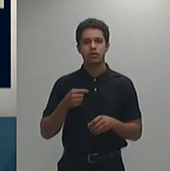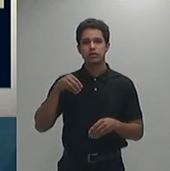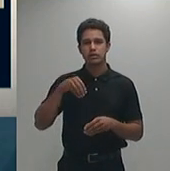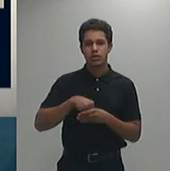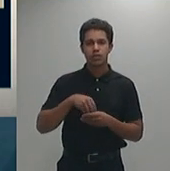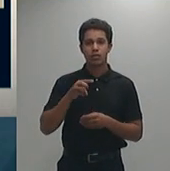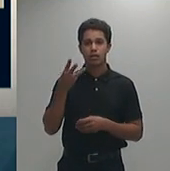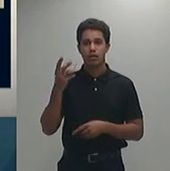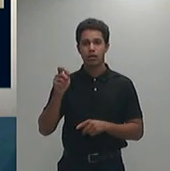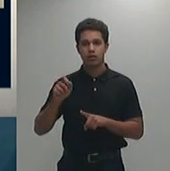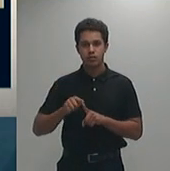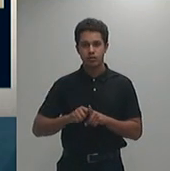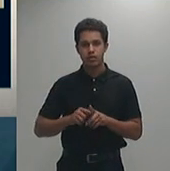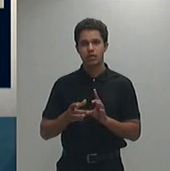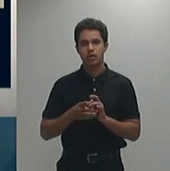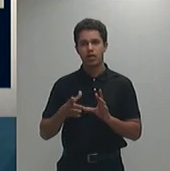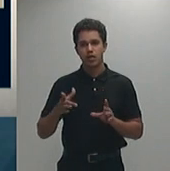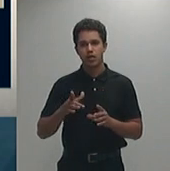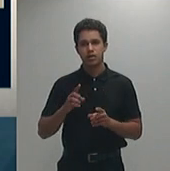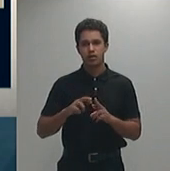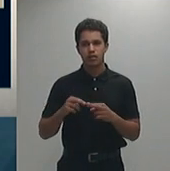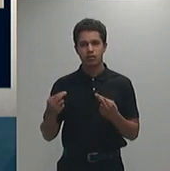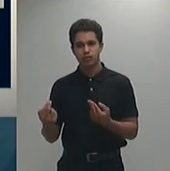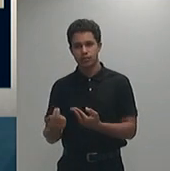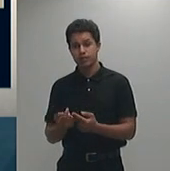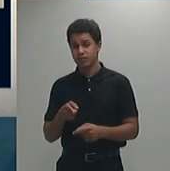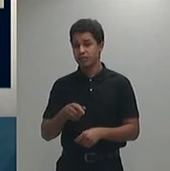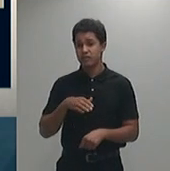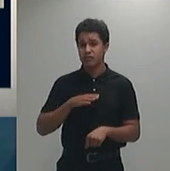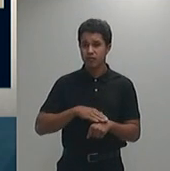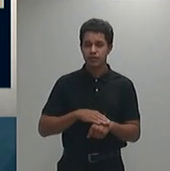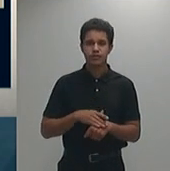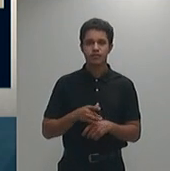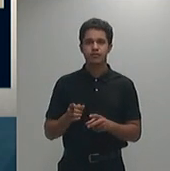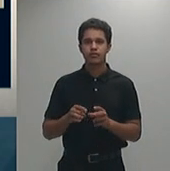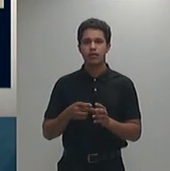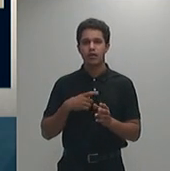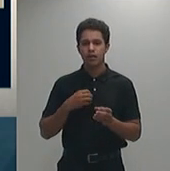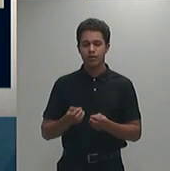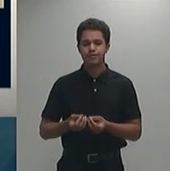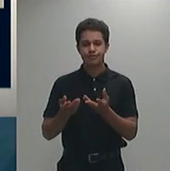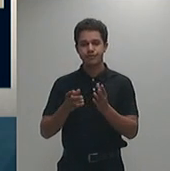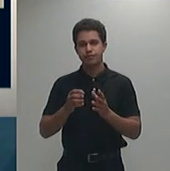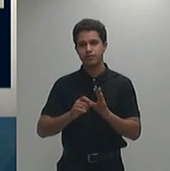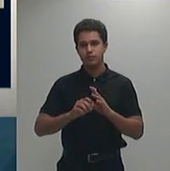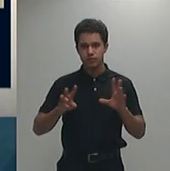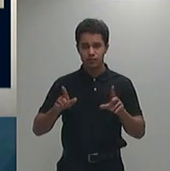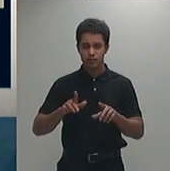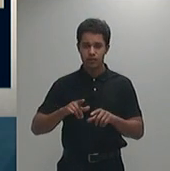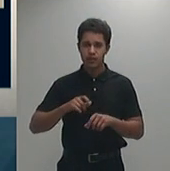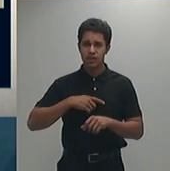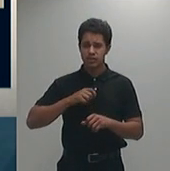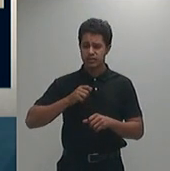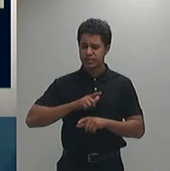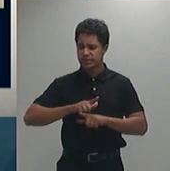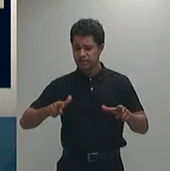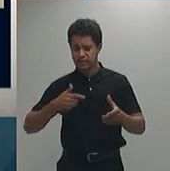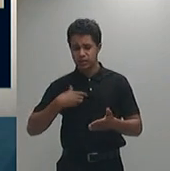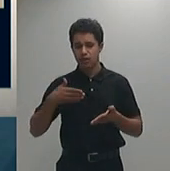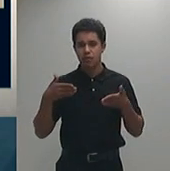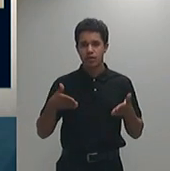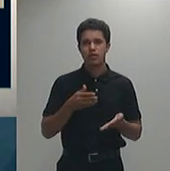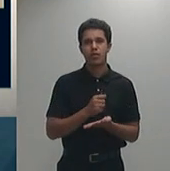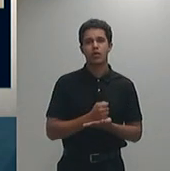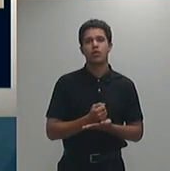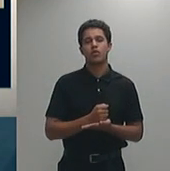deliberação assemblear e nos exatos termos em que se deu a deliberação sem a participação dos controladores com escolha em comum acordo com a